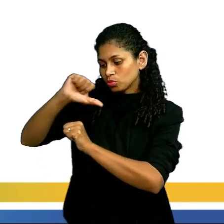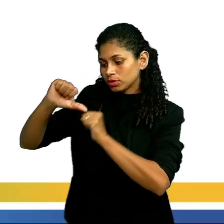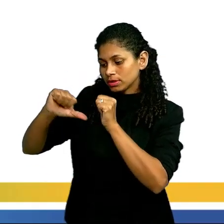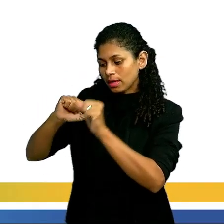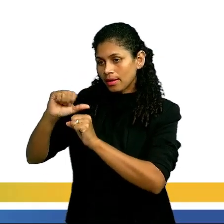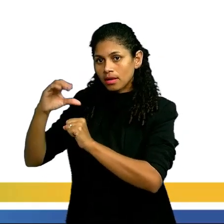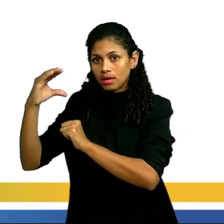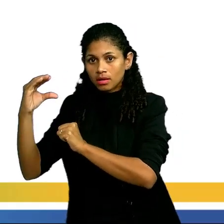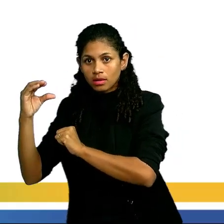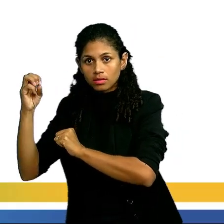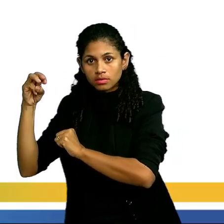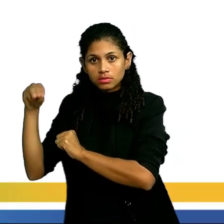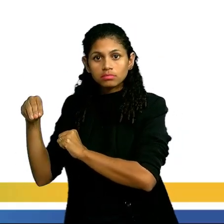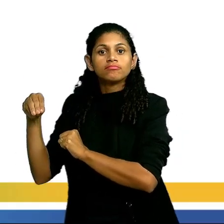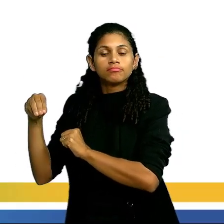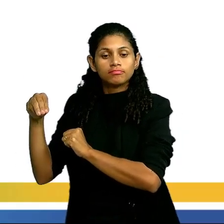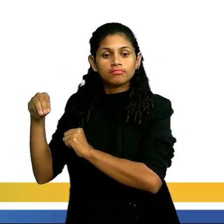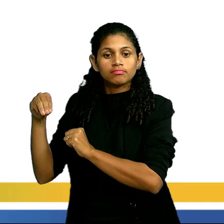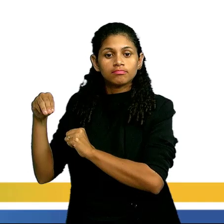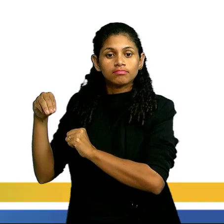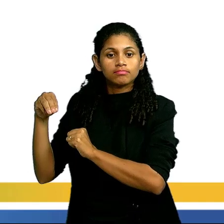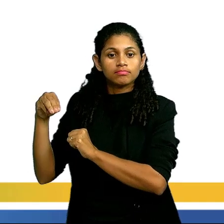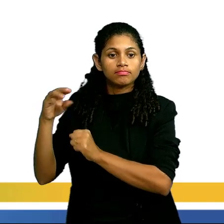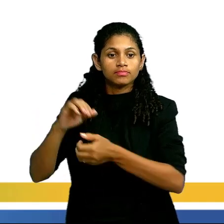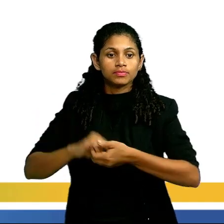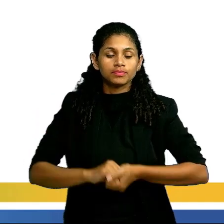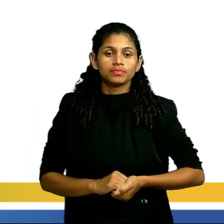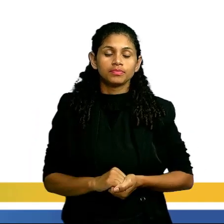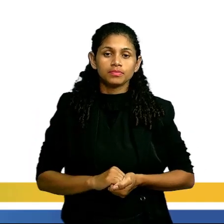300 milímetros vai ser igual a 30 centímetros.